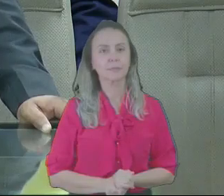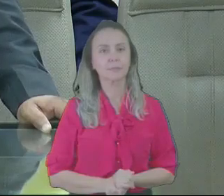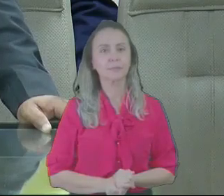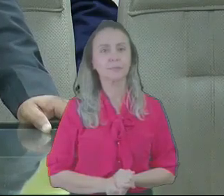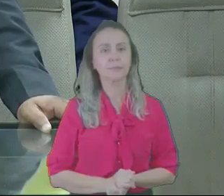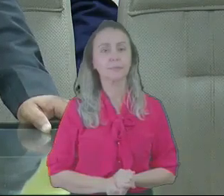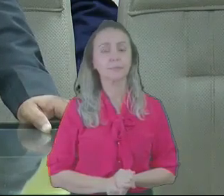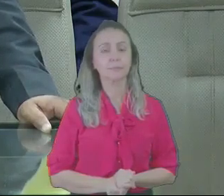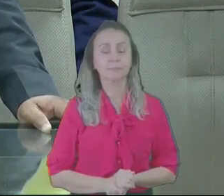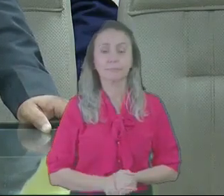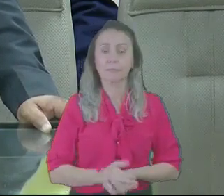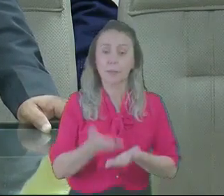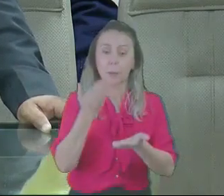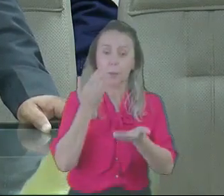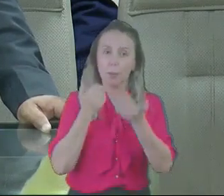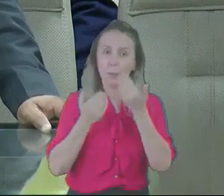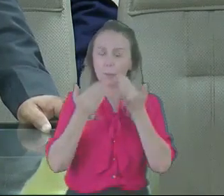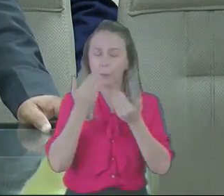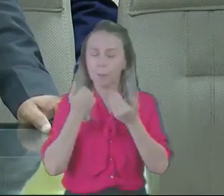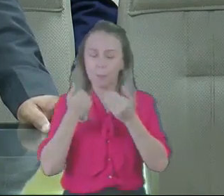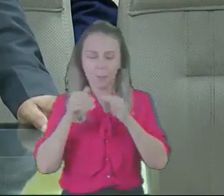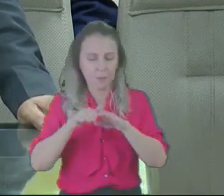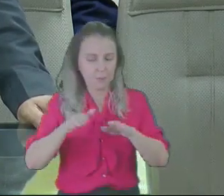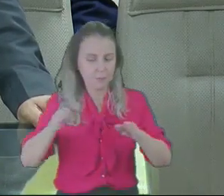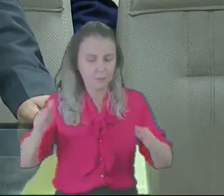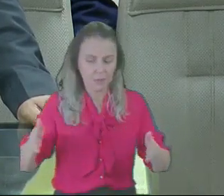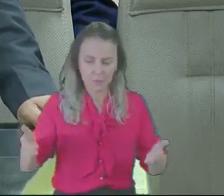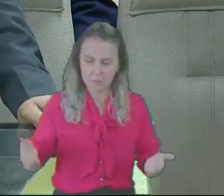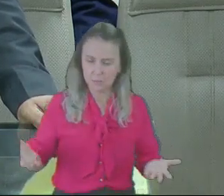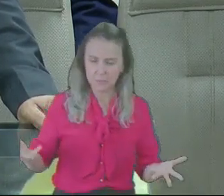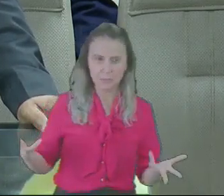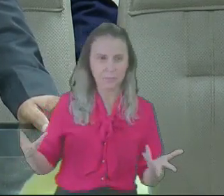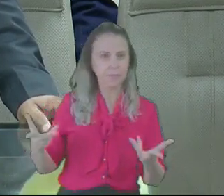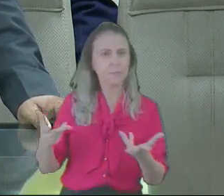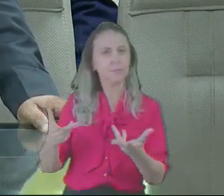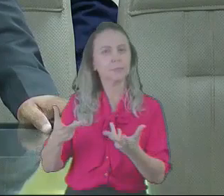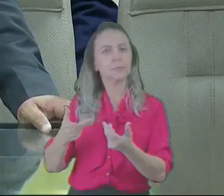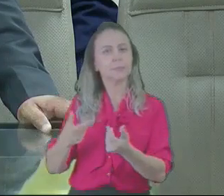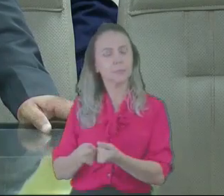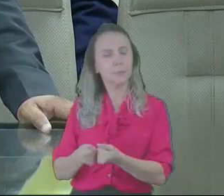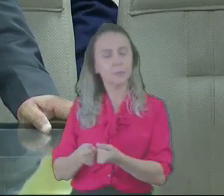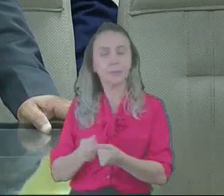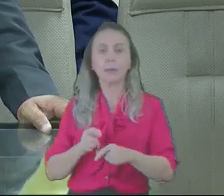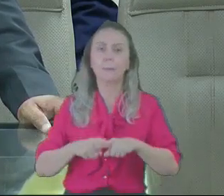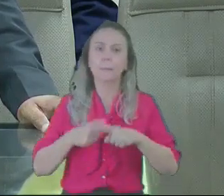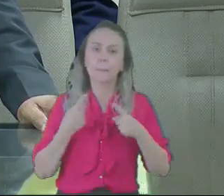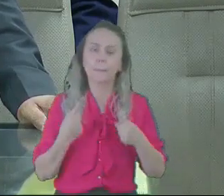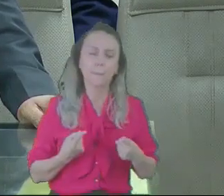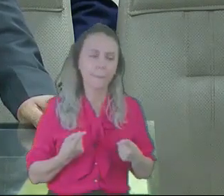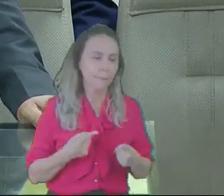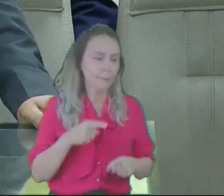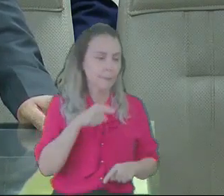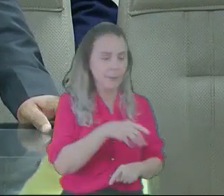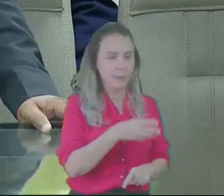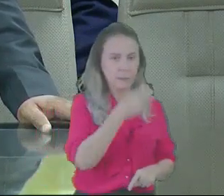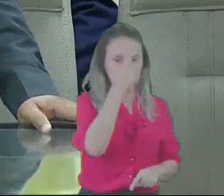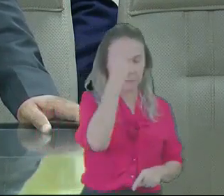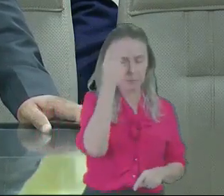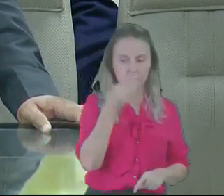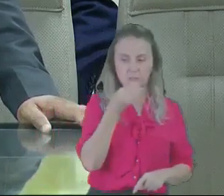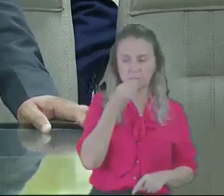é um banquete naquela época o que fosse rejeitado é uma afronta